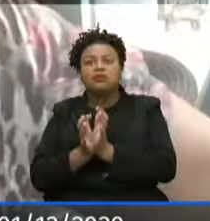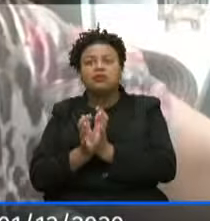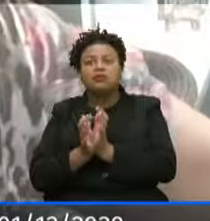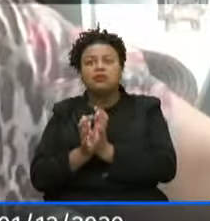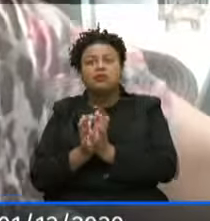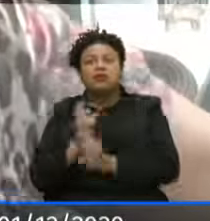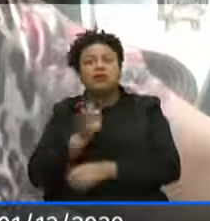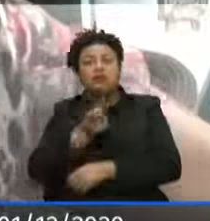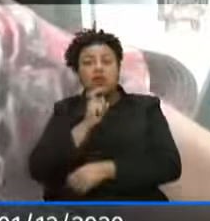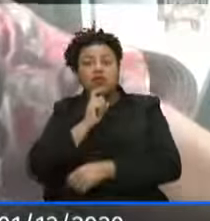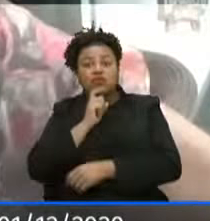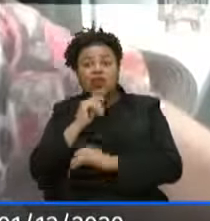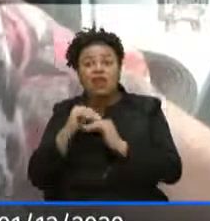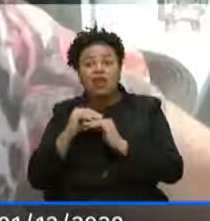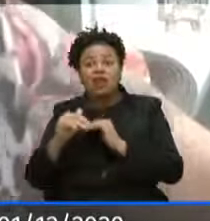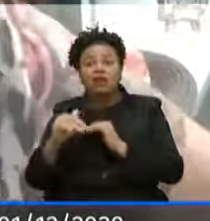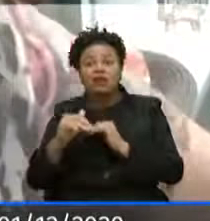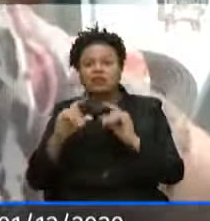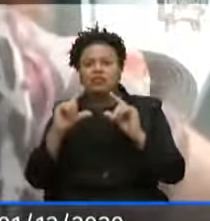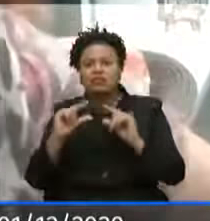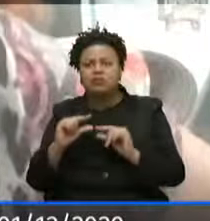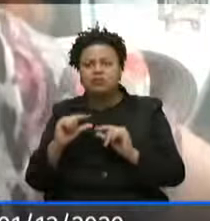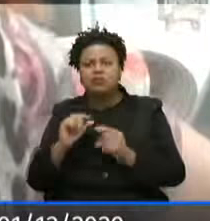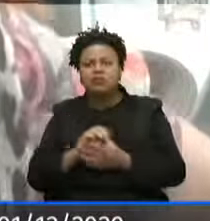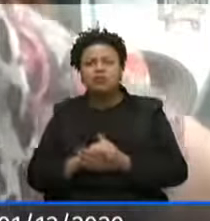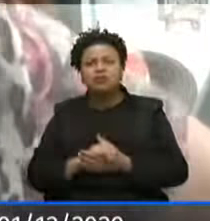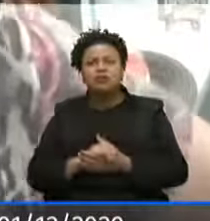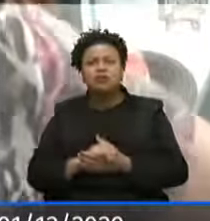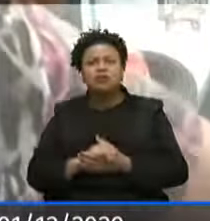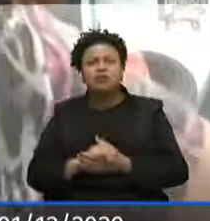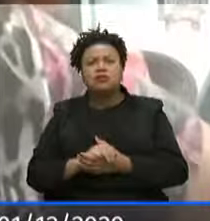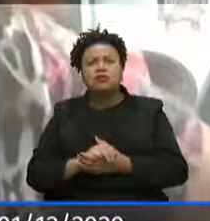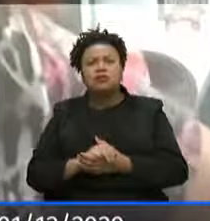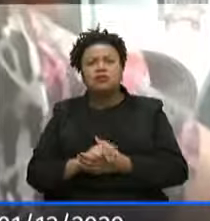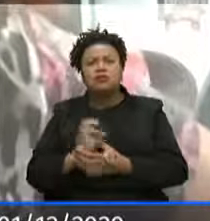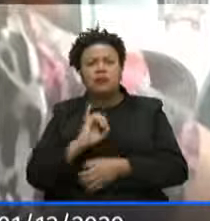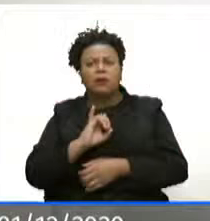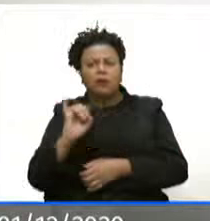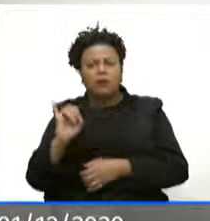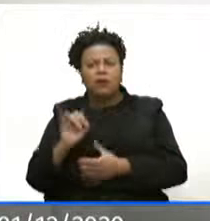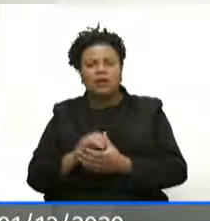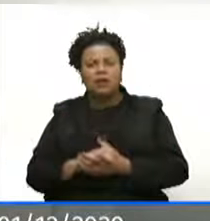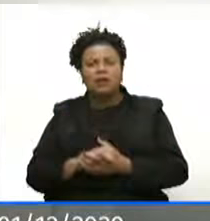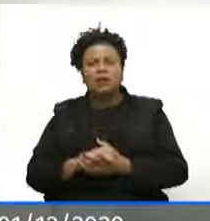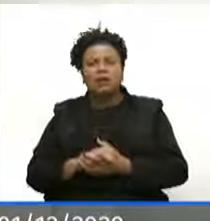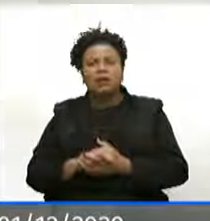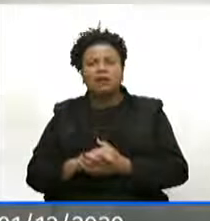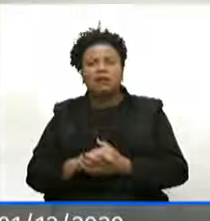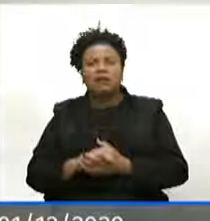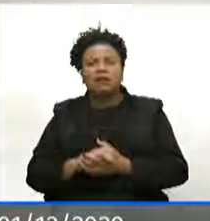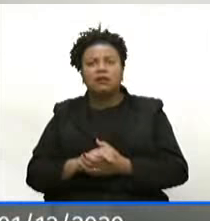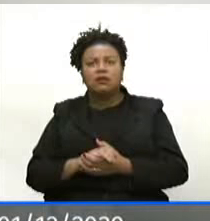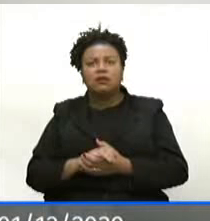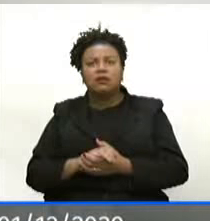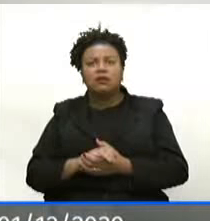E congela, diminui mais 5 milhões. Alô, está ouvindo? Oi, Fernando Marrone, está ligado o teu